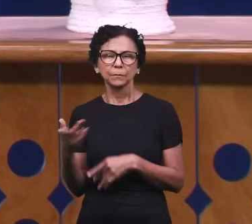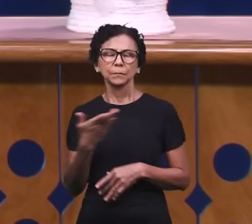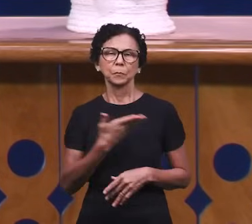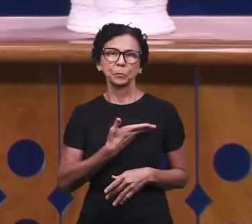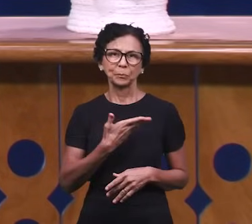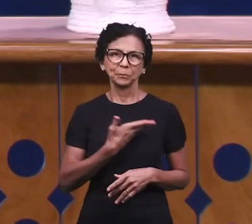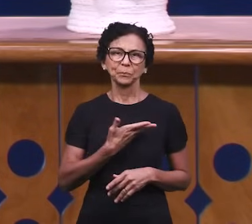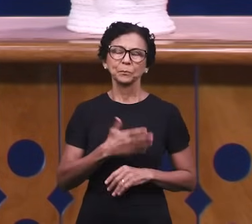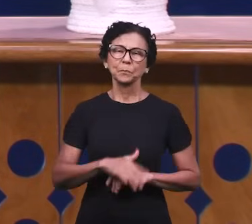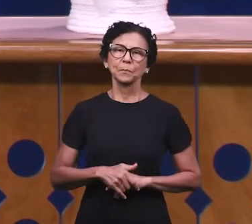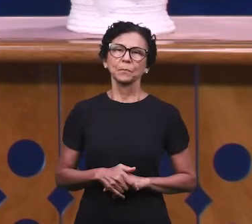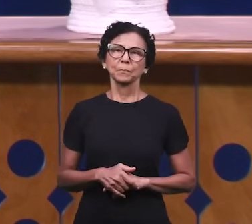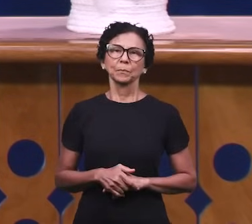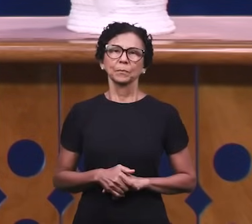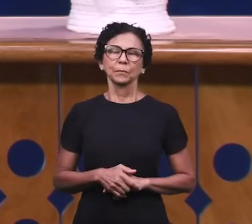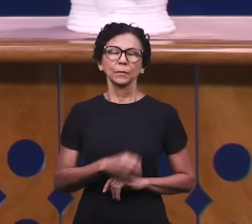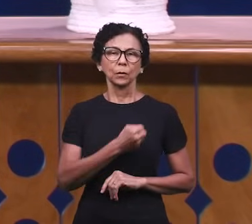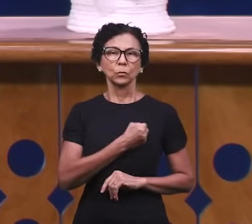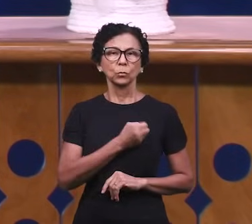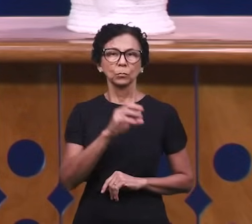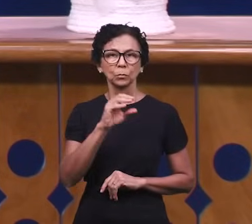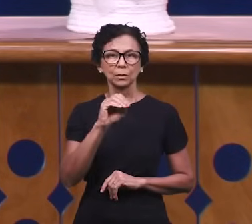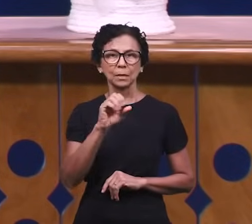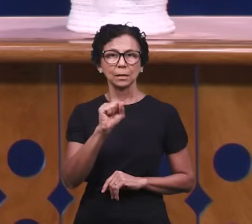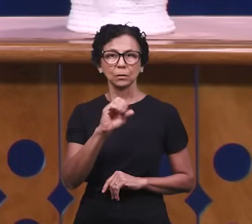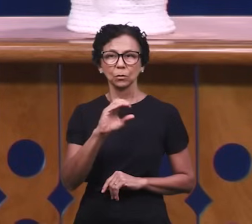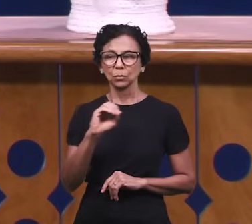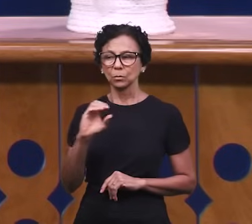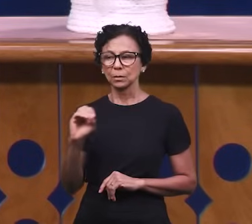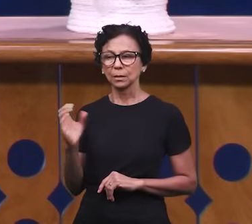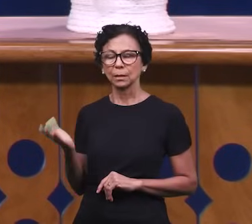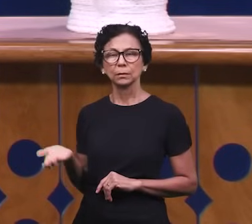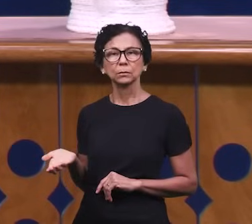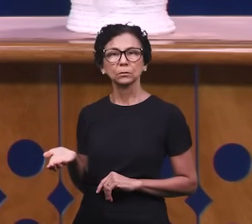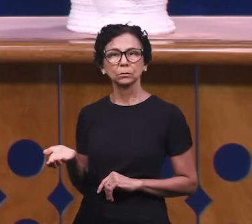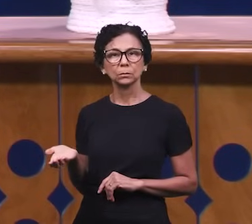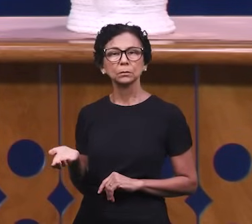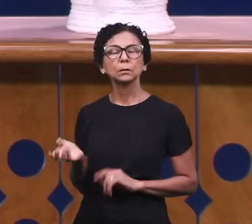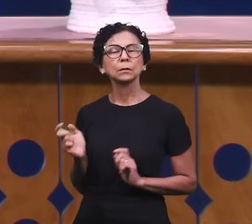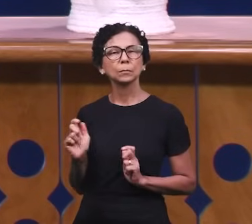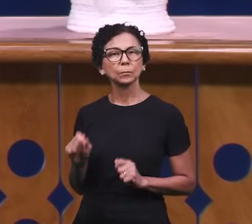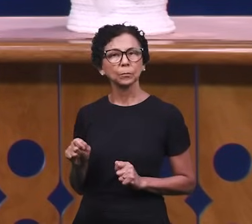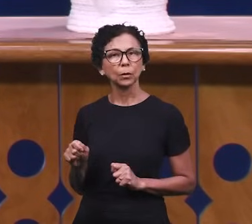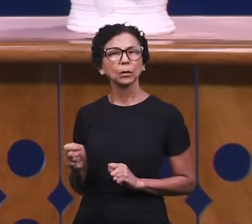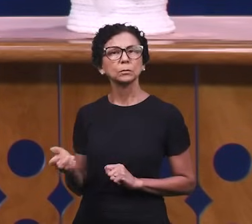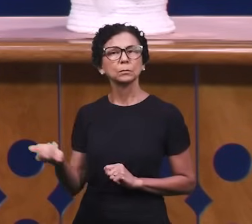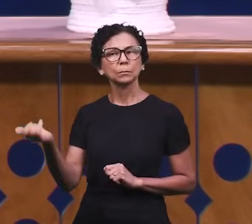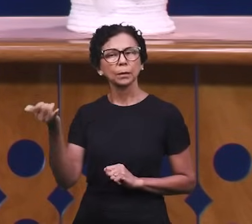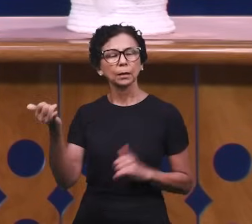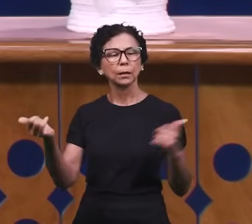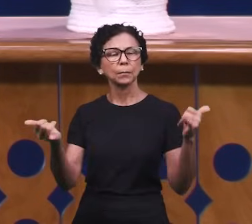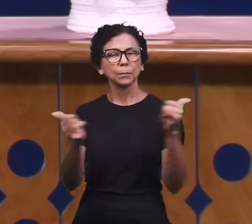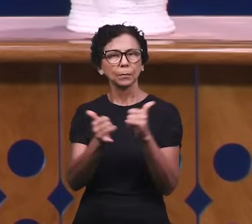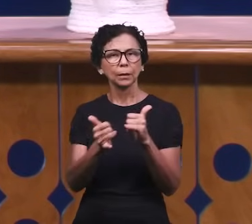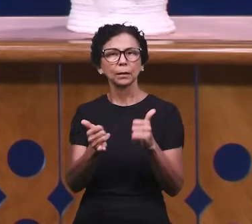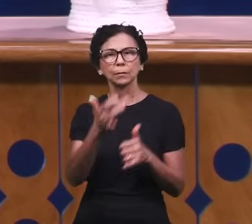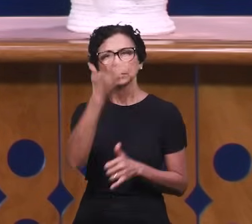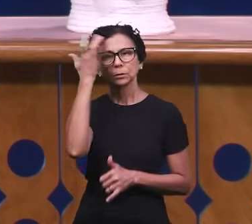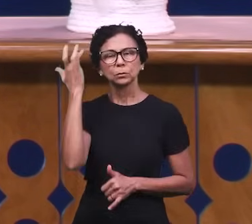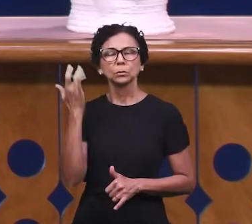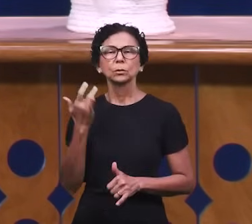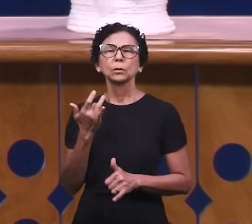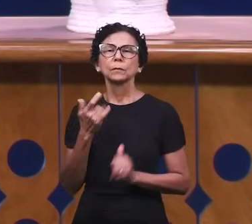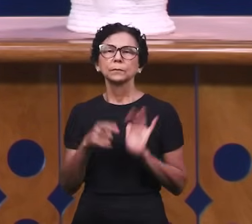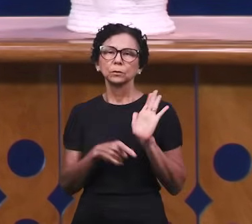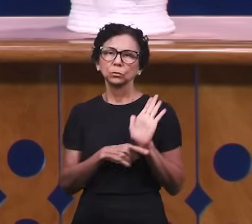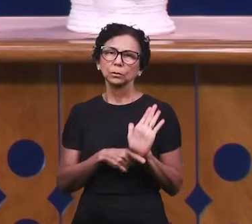que são visitantes, nossos amigos que participam conosco, tem o telefone 0800 que está à sua disposição. você vai poder ligar e vai receber uma